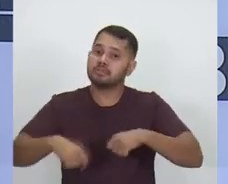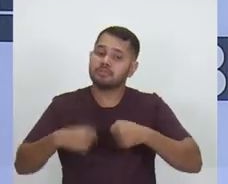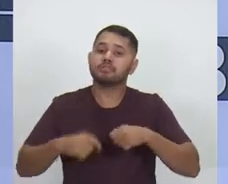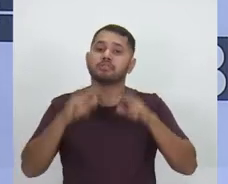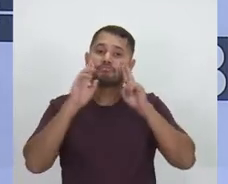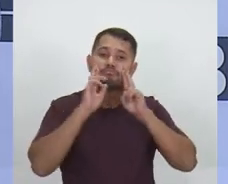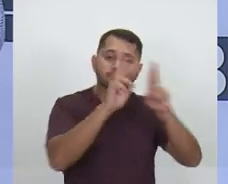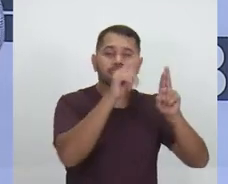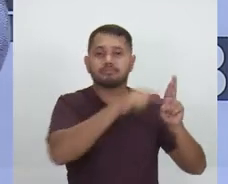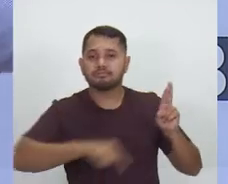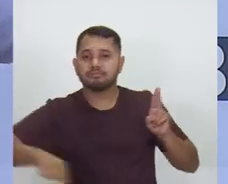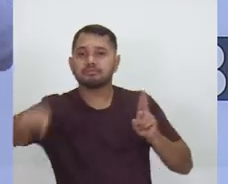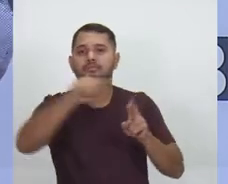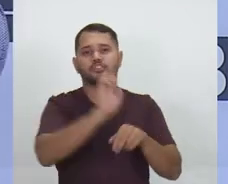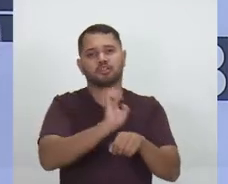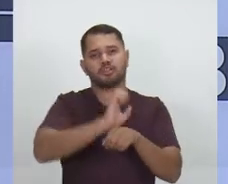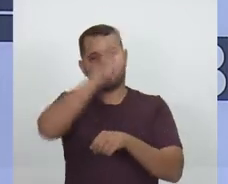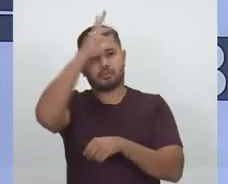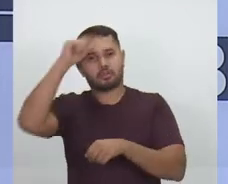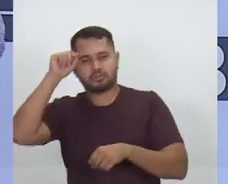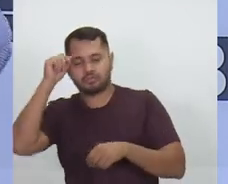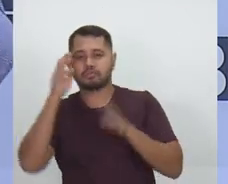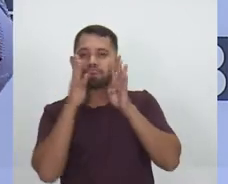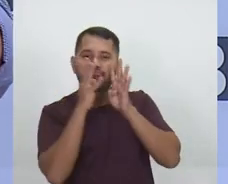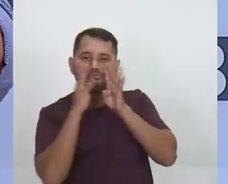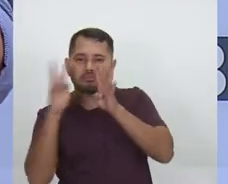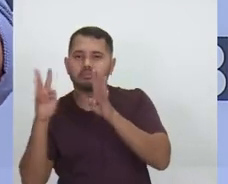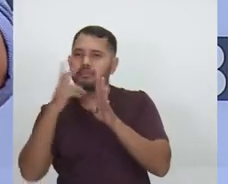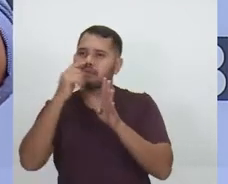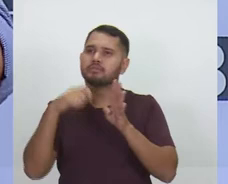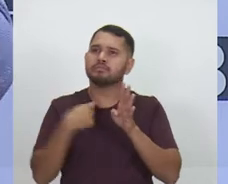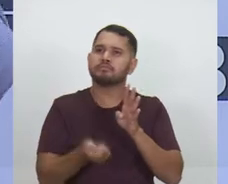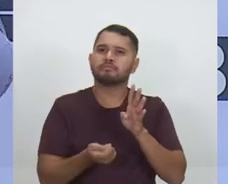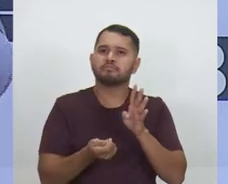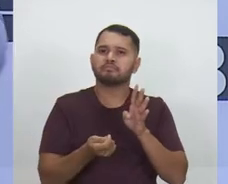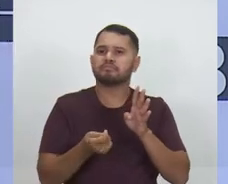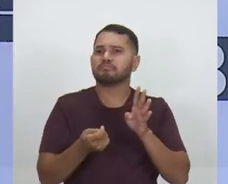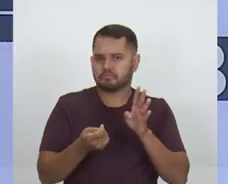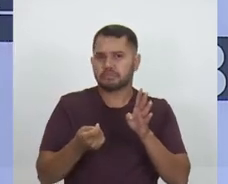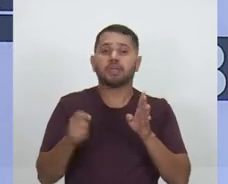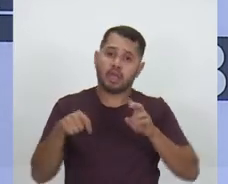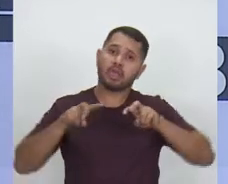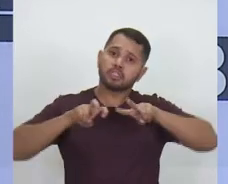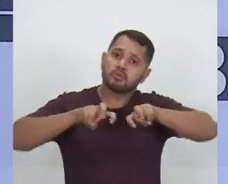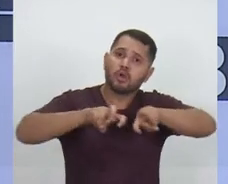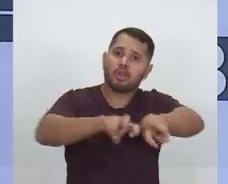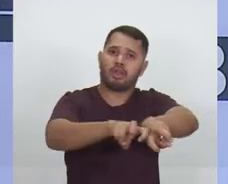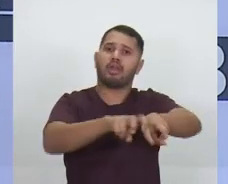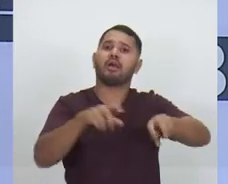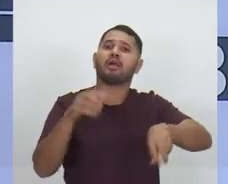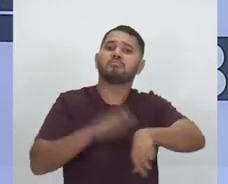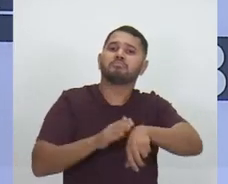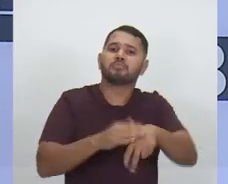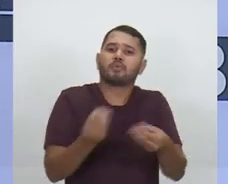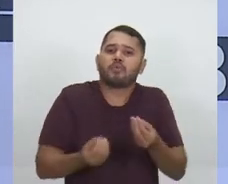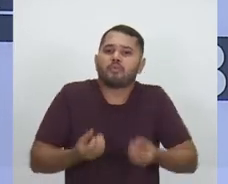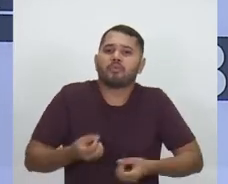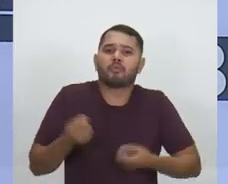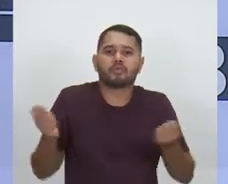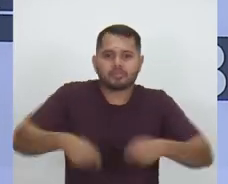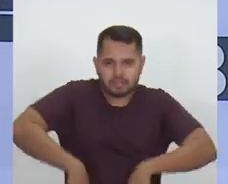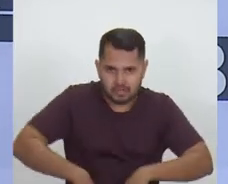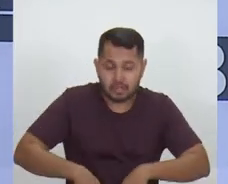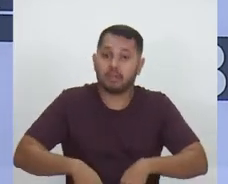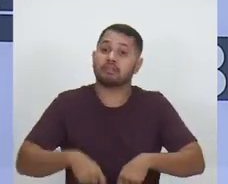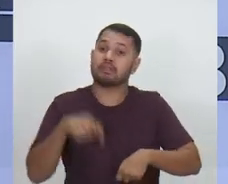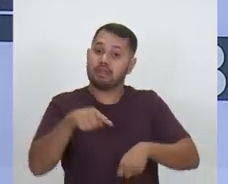do amazonas de uma capacidade de hoje explorar as potencialidades do do nosso interior